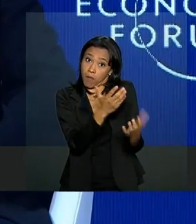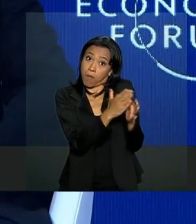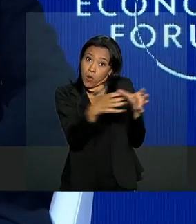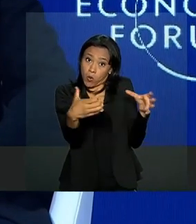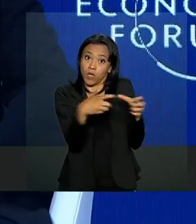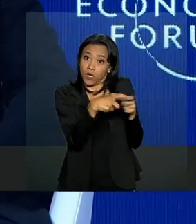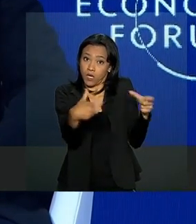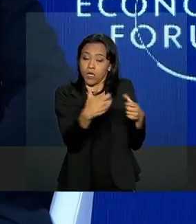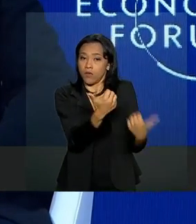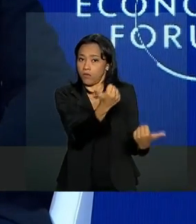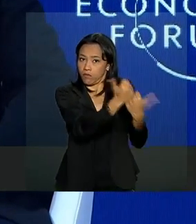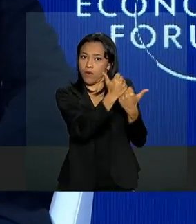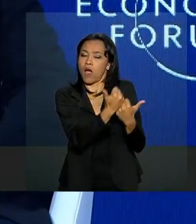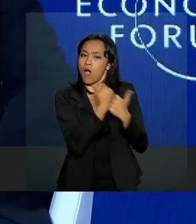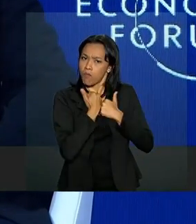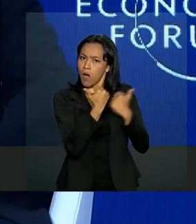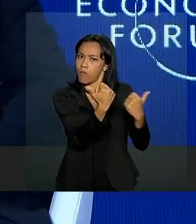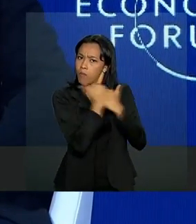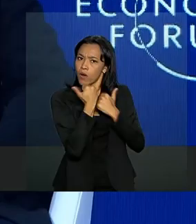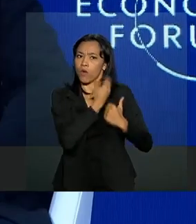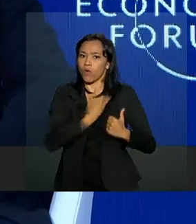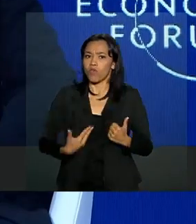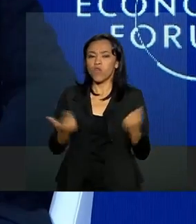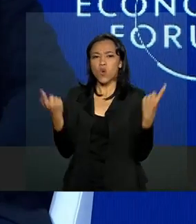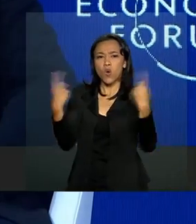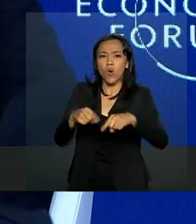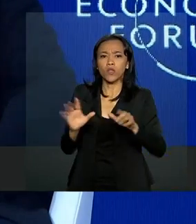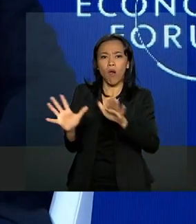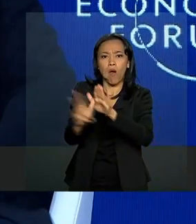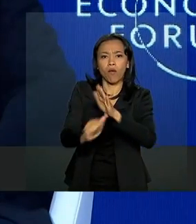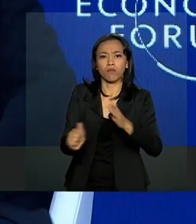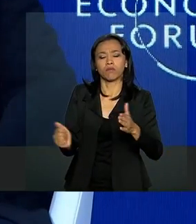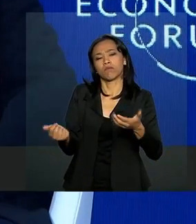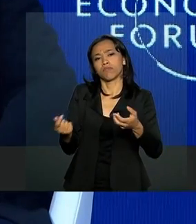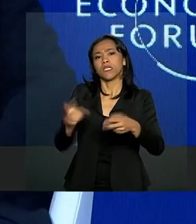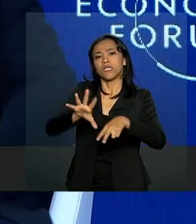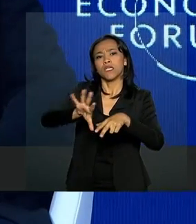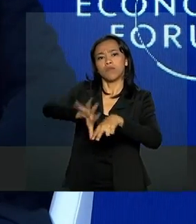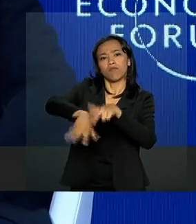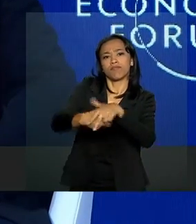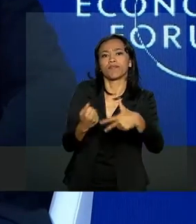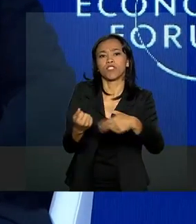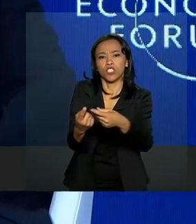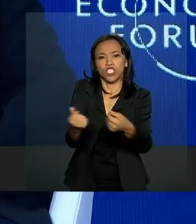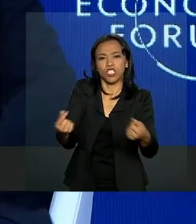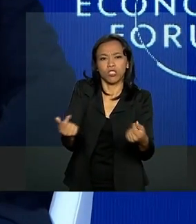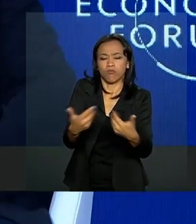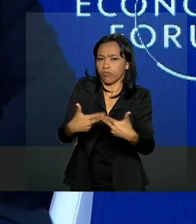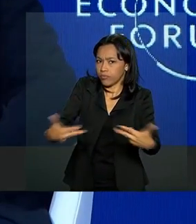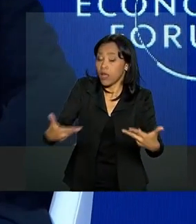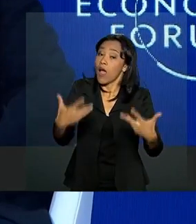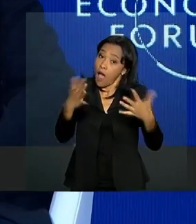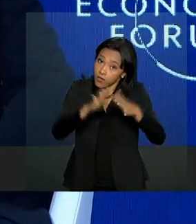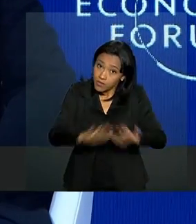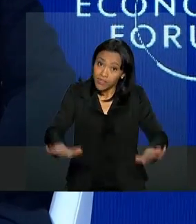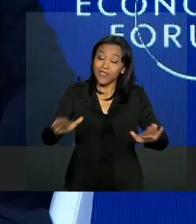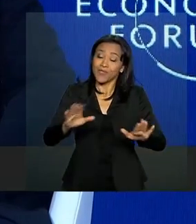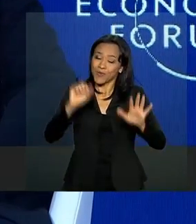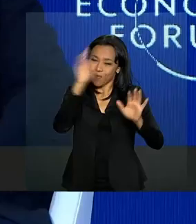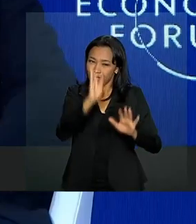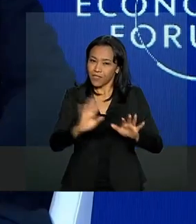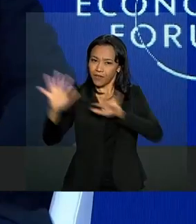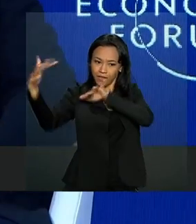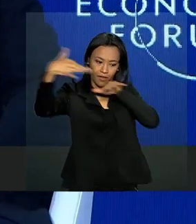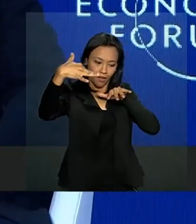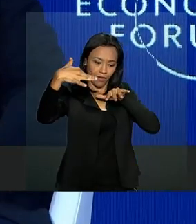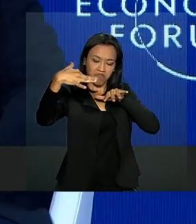dará respaldo na busca do combate à corrupção e na lavagem de dinheiro. Dessa forma, o Brasil será visto de forma